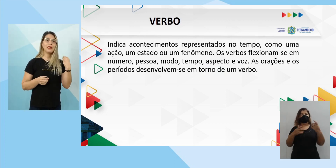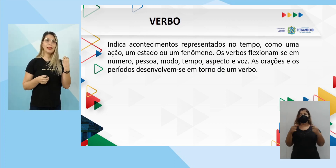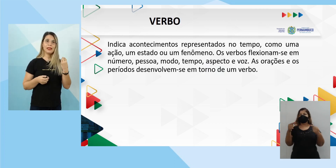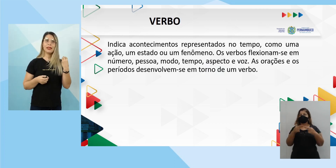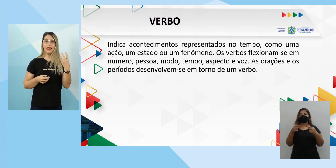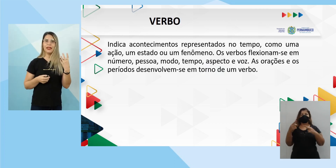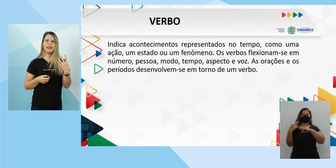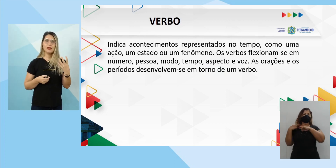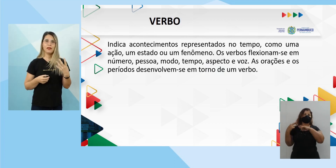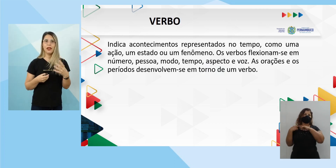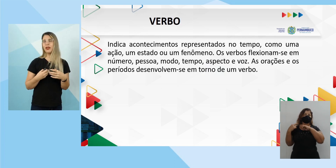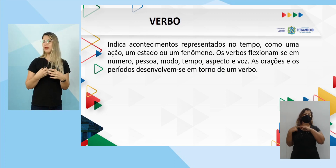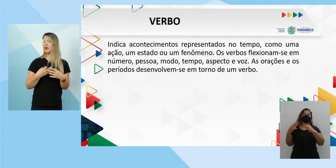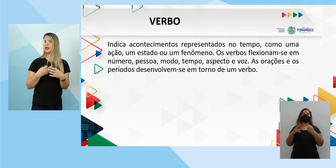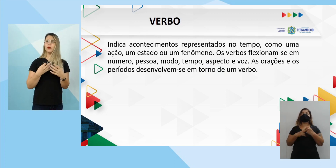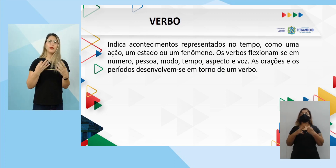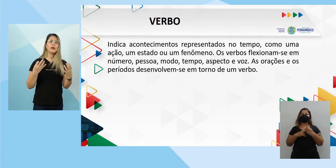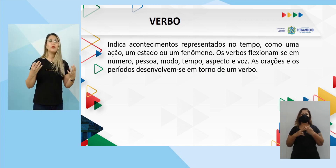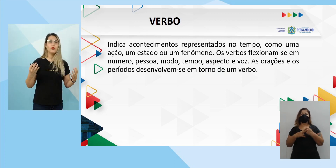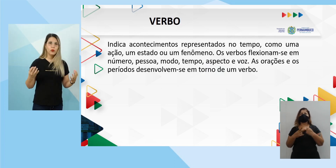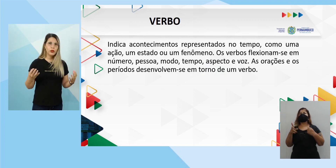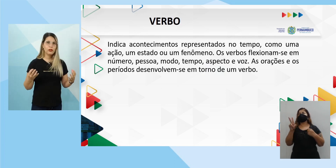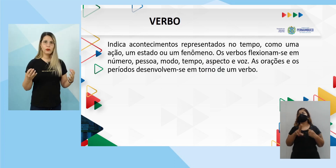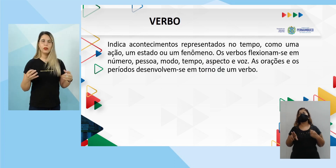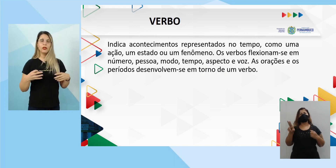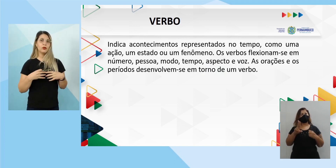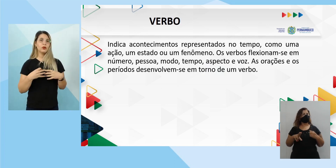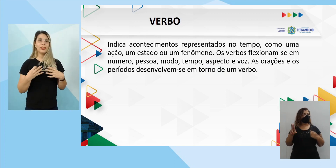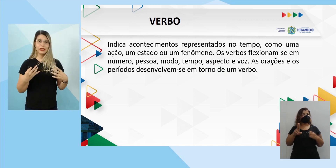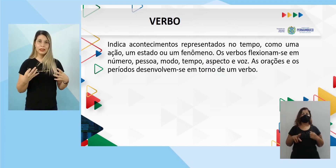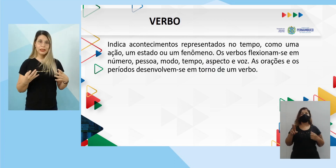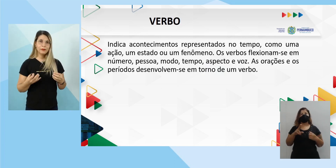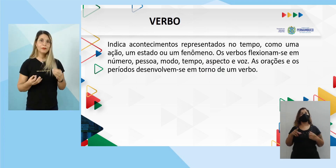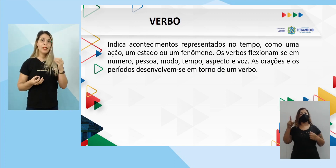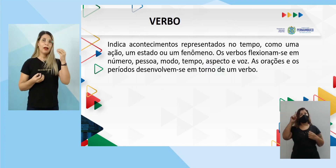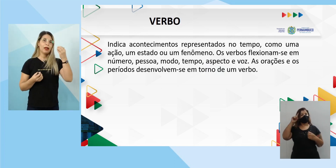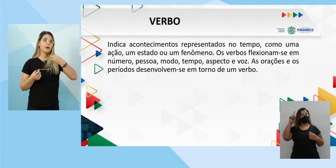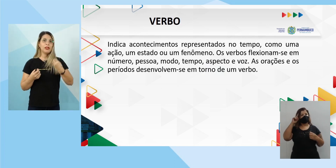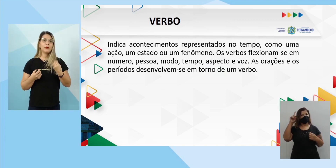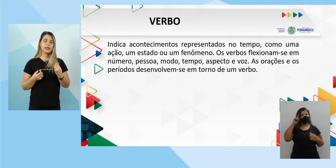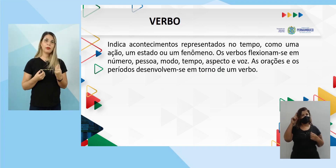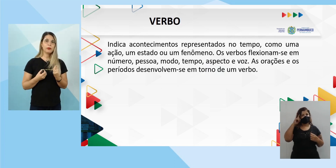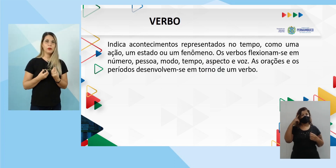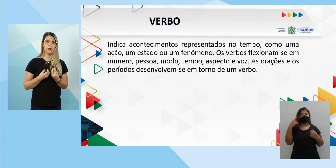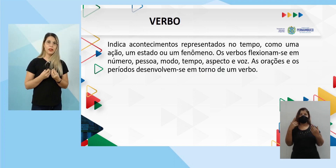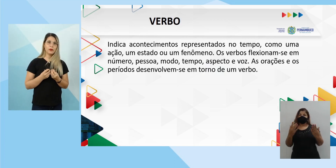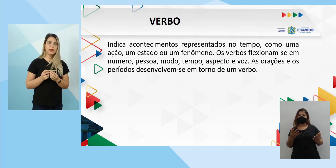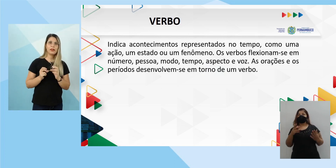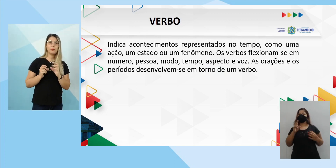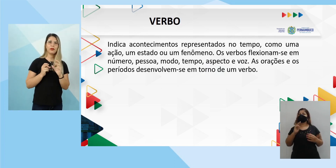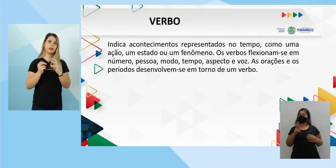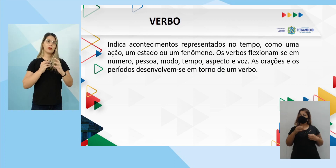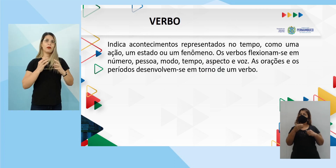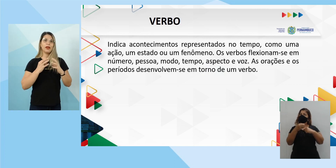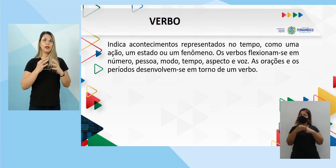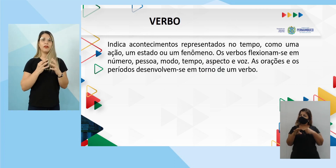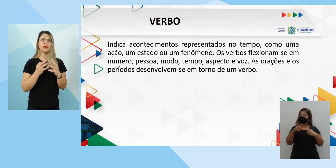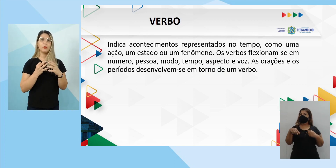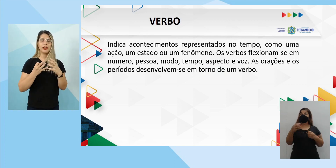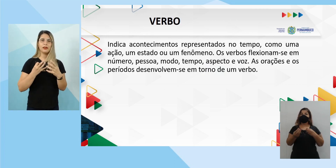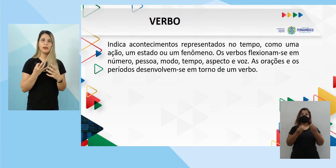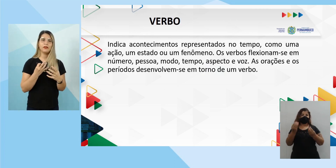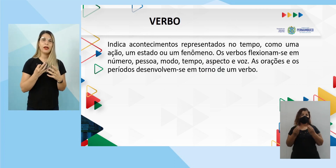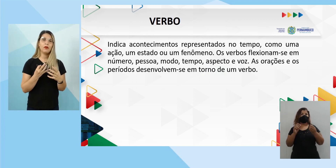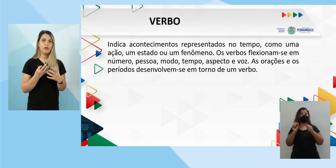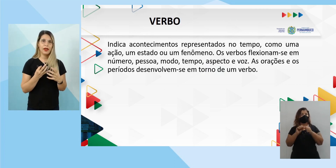tá? E aí, esse verbo que a gente usa muito no dia a dia, eu digo sempre para os meus alunos assim, professora, como é que eu faço